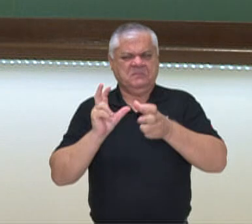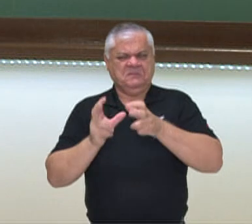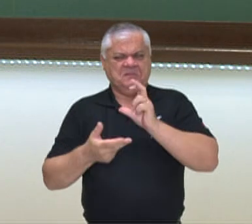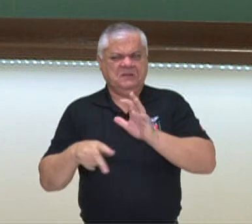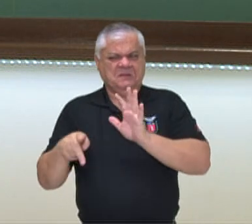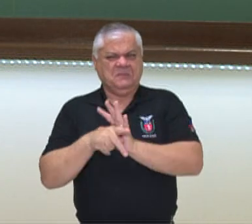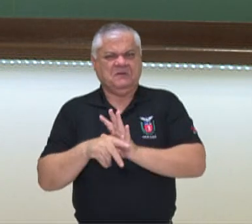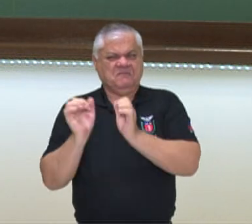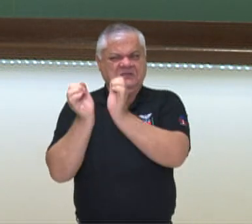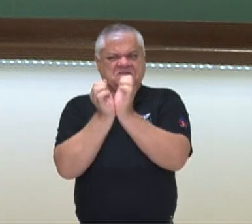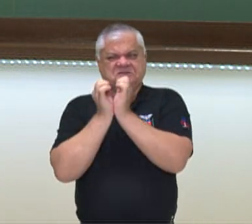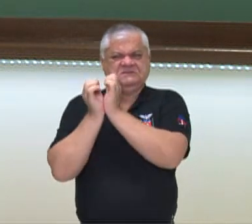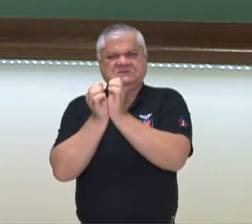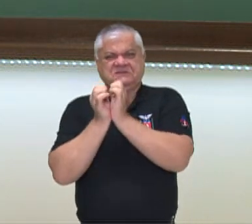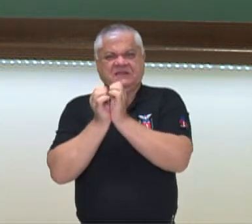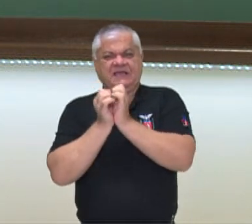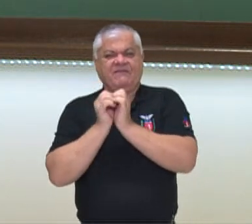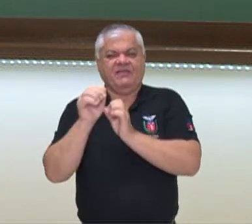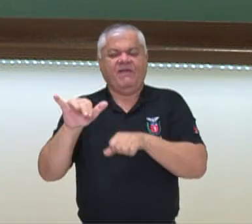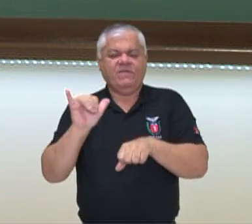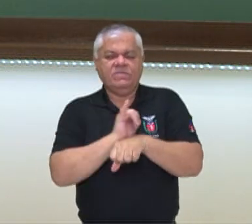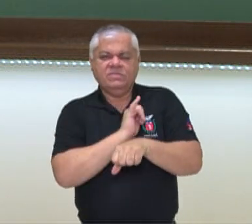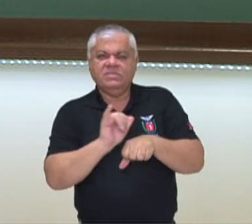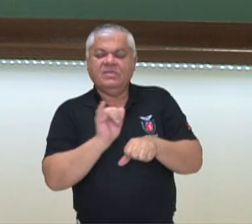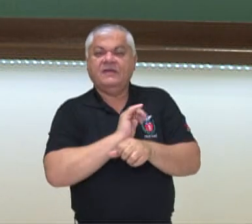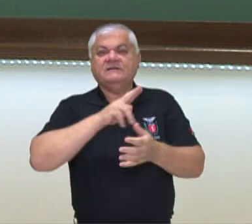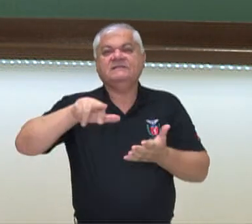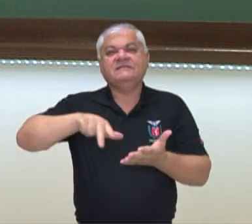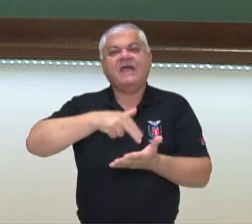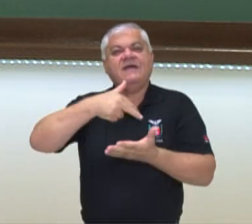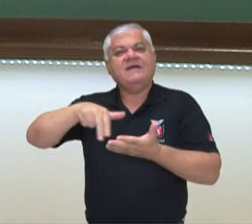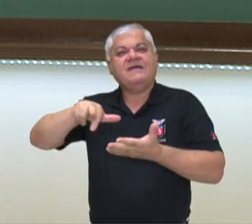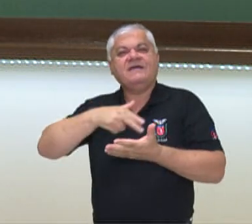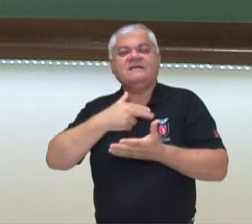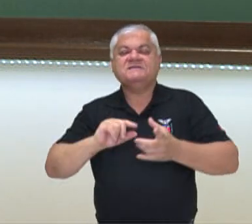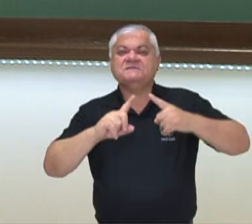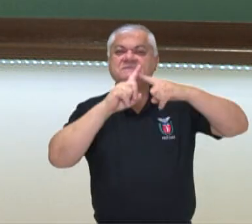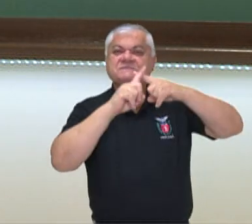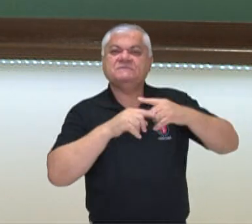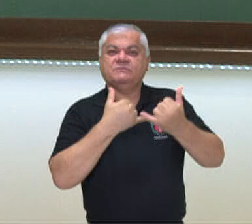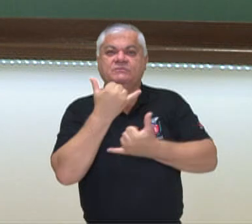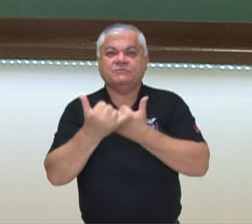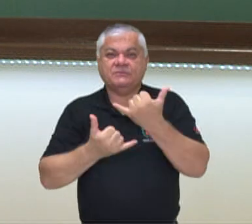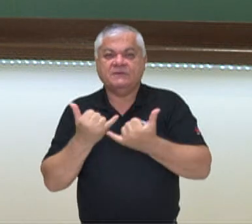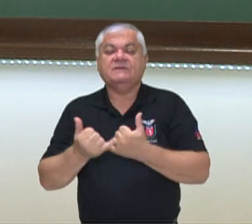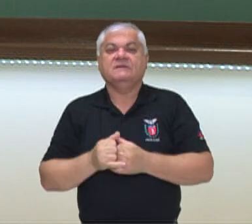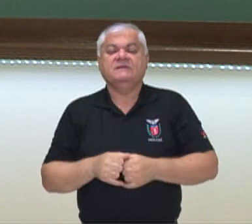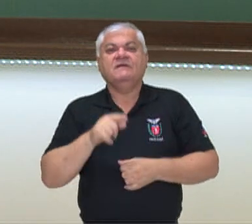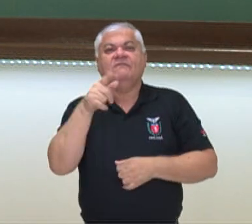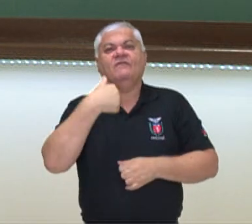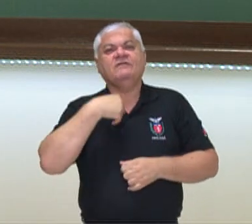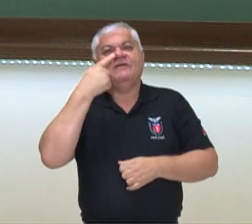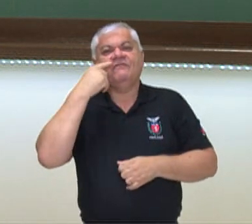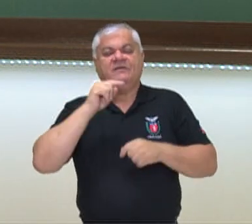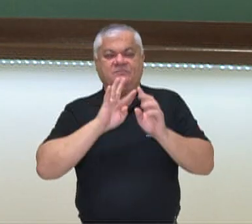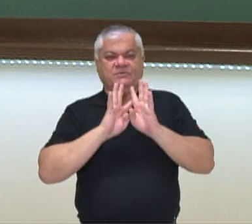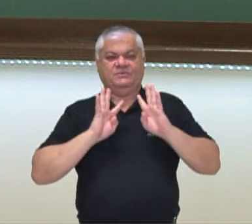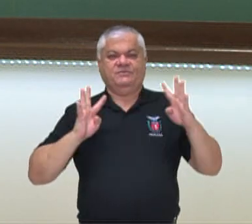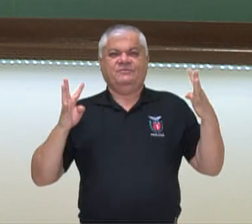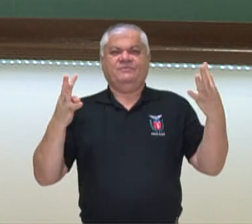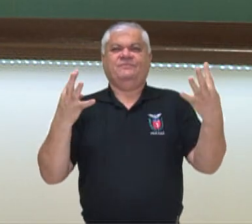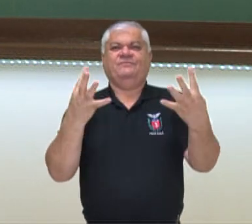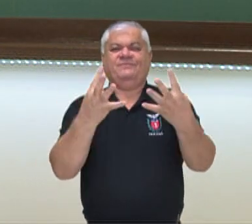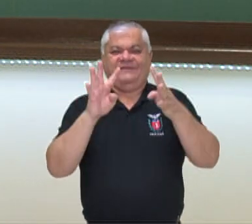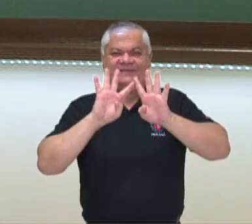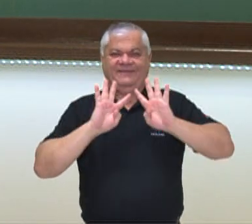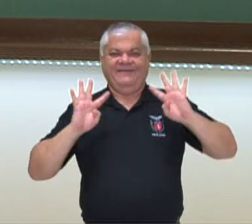que a capoeira se mistura com a dança e com o jogo. Quando você até assiste uma roda de capoeira, ela nem parece uma